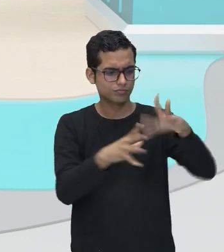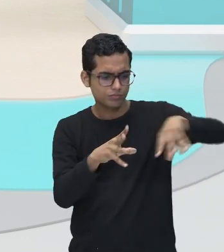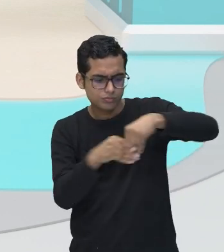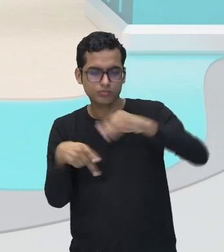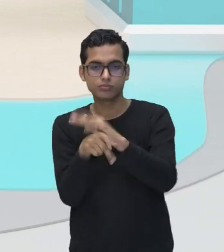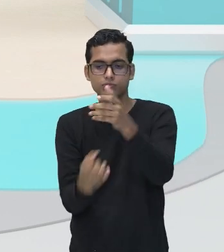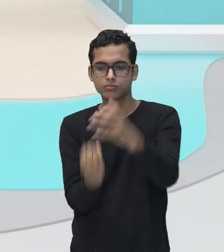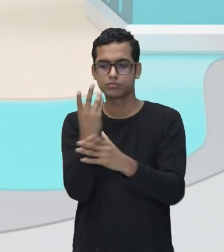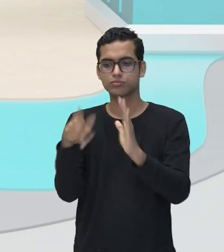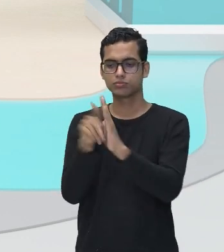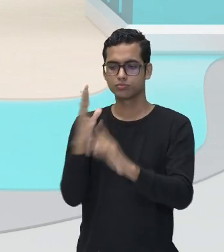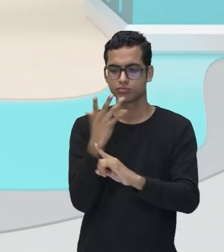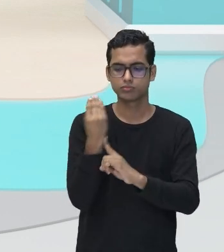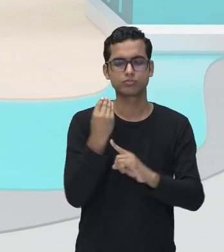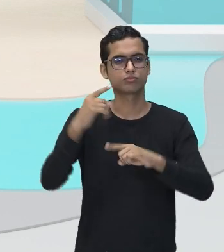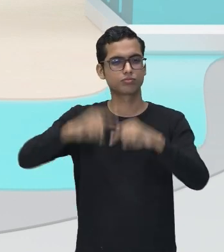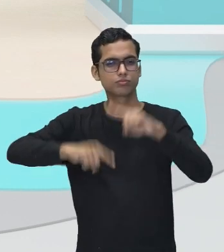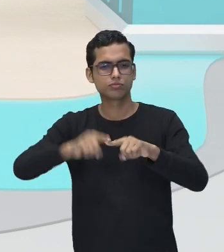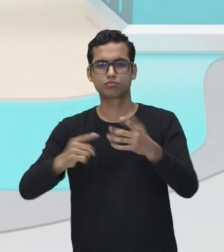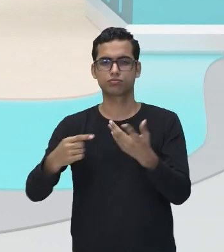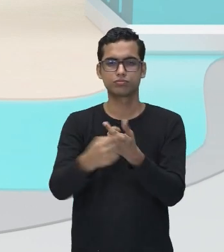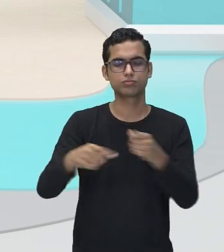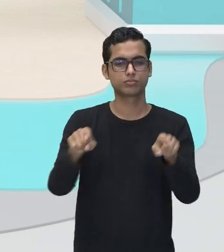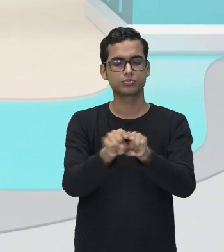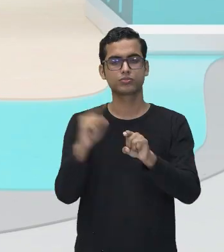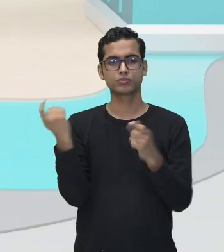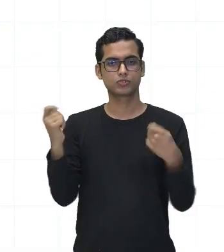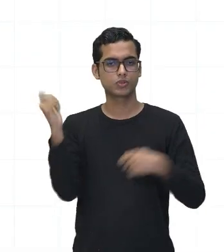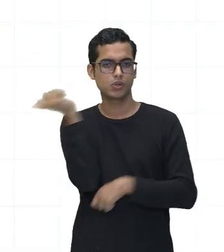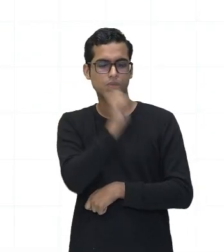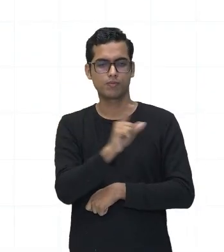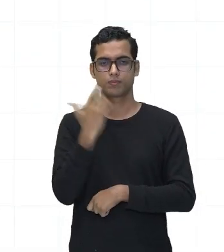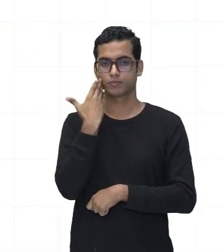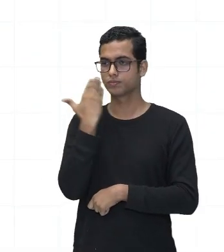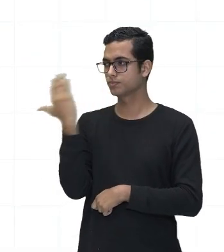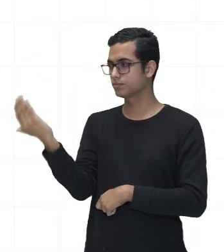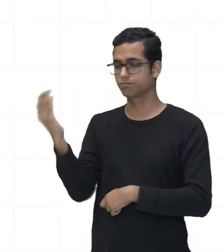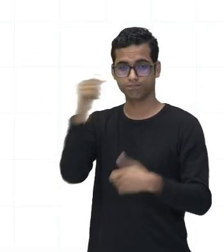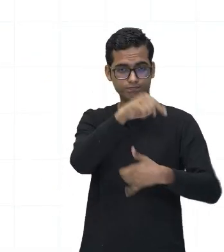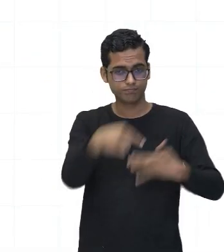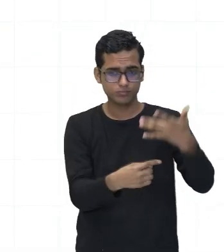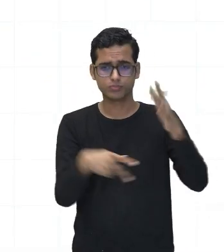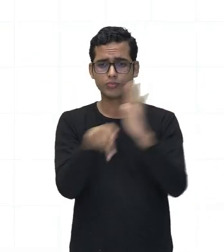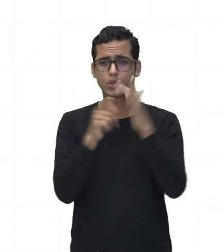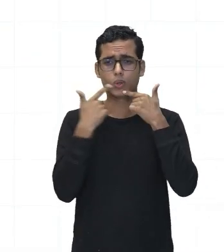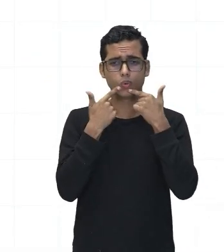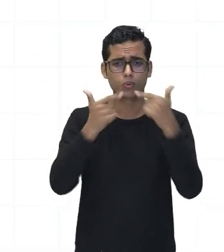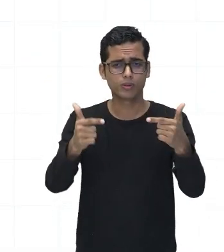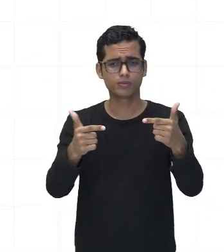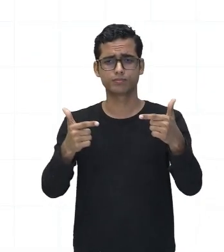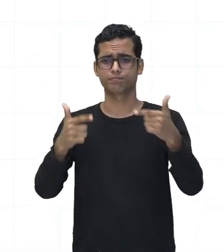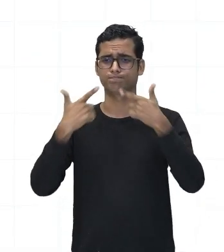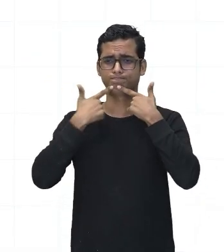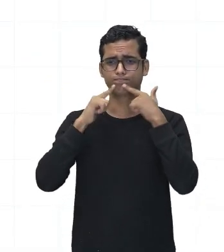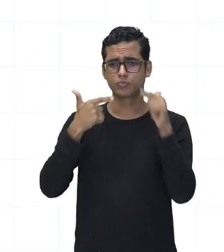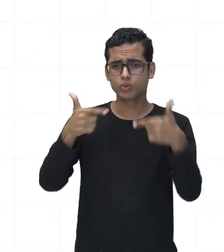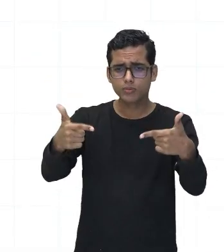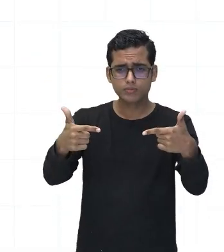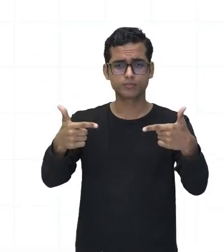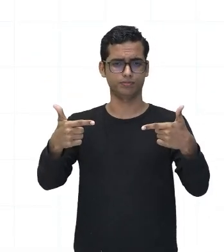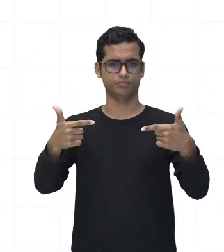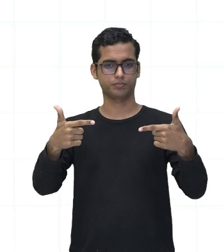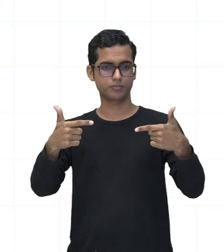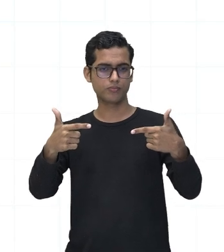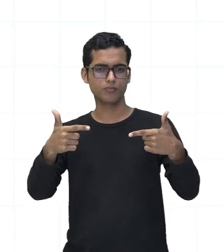agora estudar esses elementos da linguagem. Então, todas as imagens elas são criadas